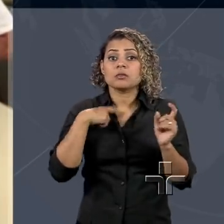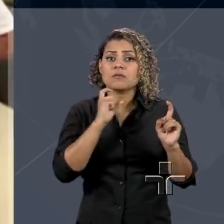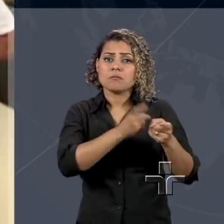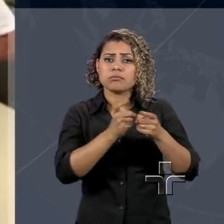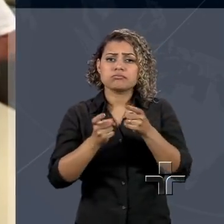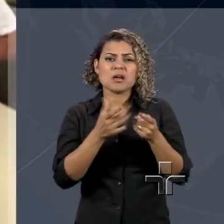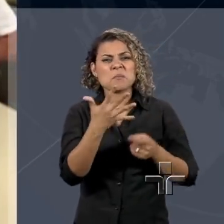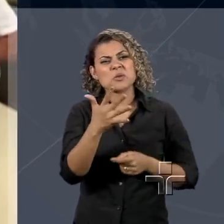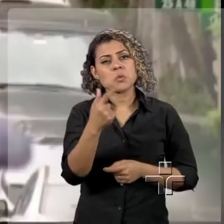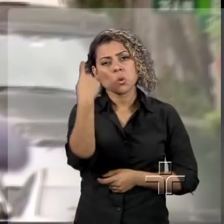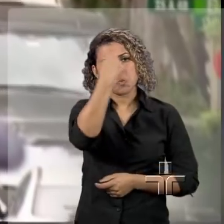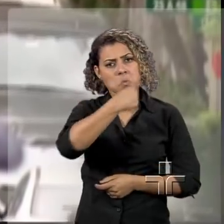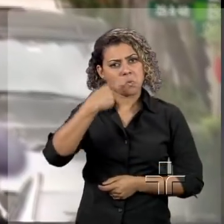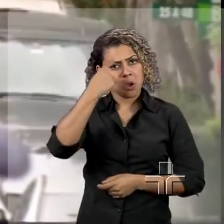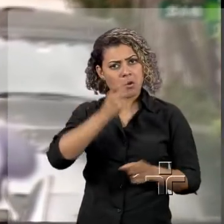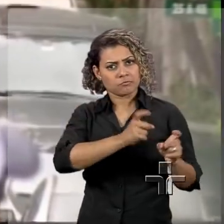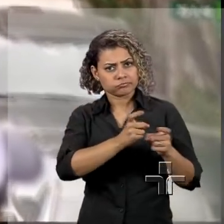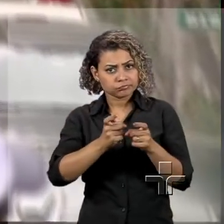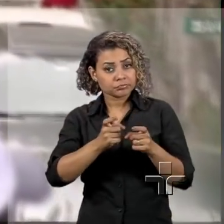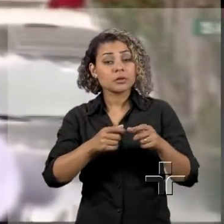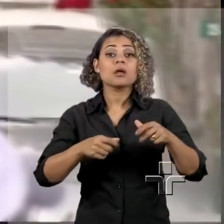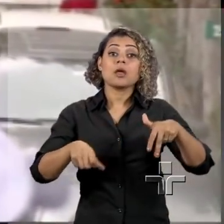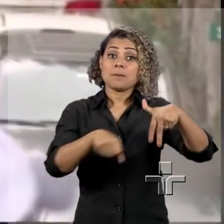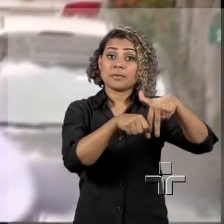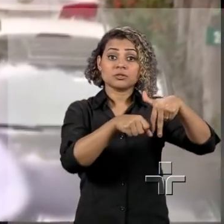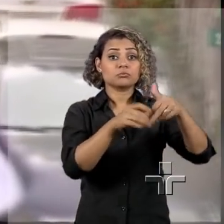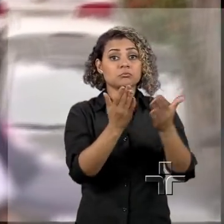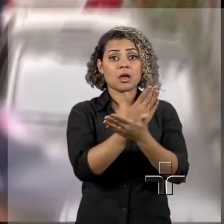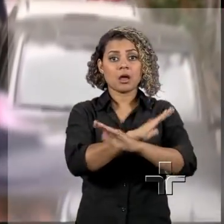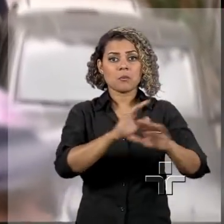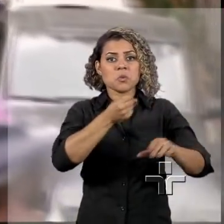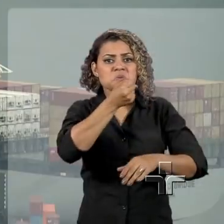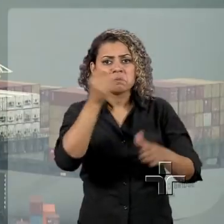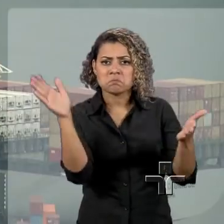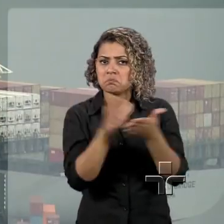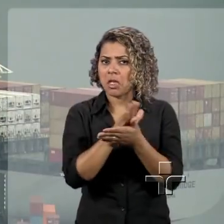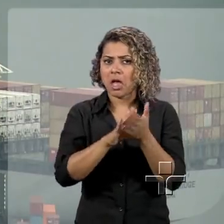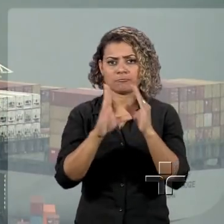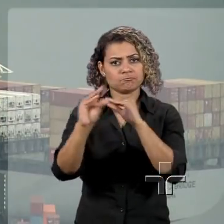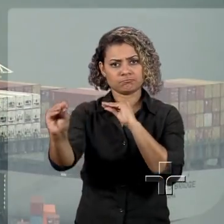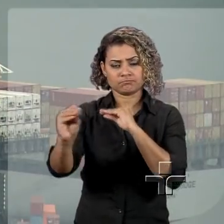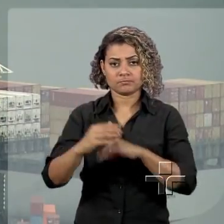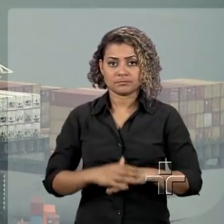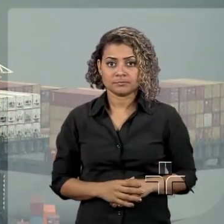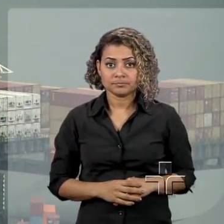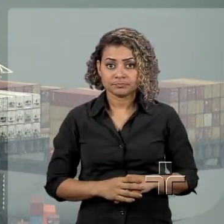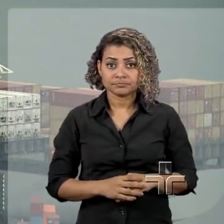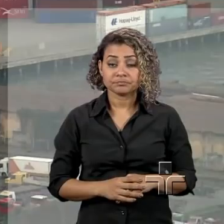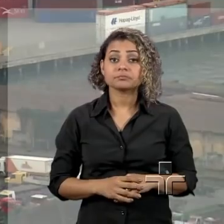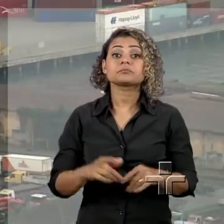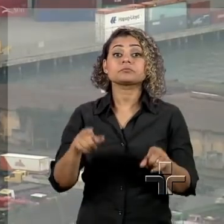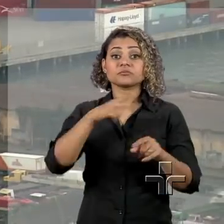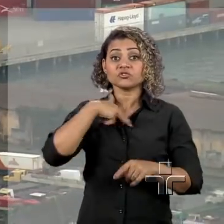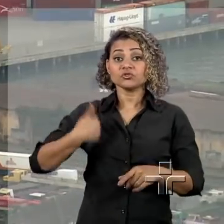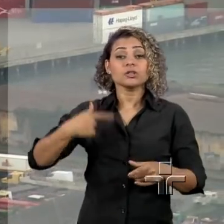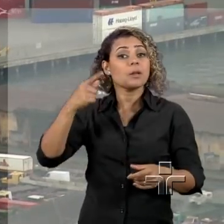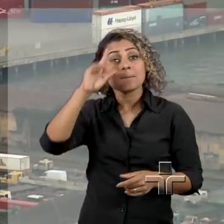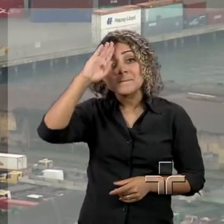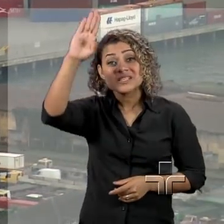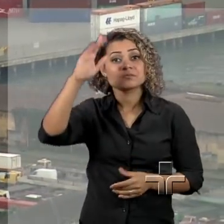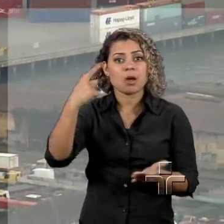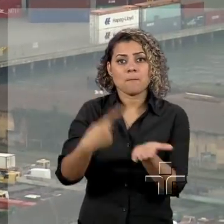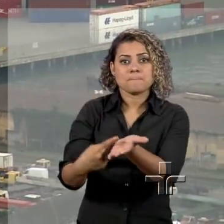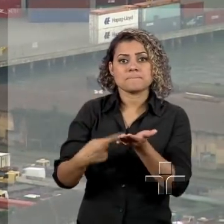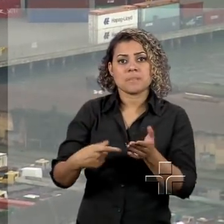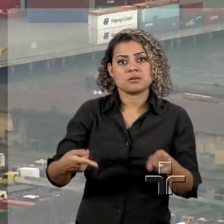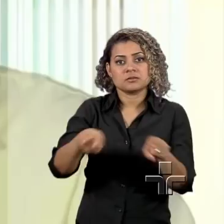durou cerca de uma hora e o embaixador saiu sem dar entrevistas. A China é o principal parceiro comercial do Brasil, mas